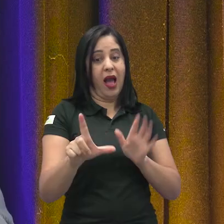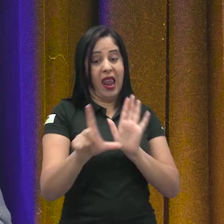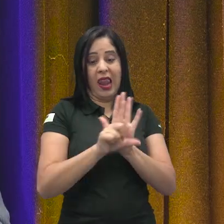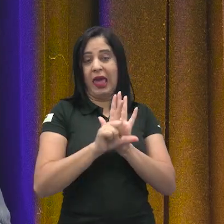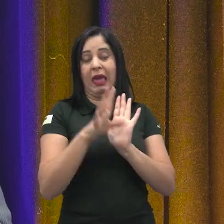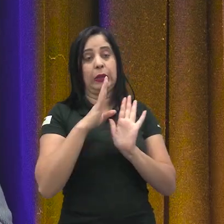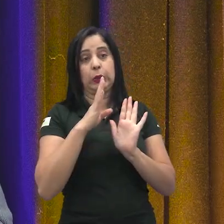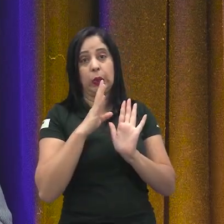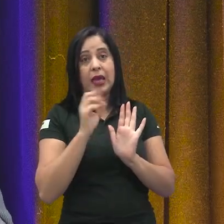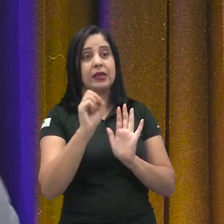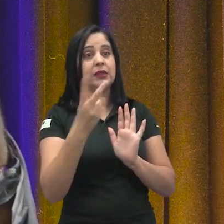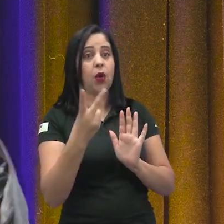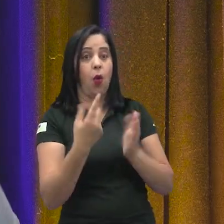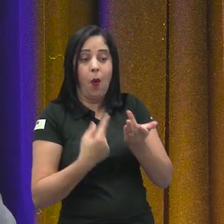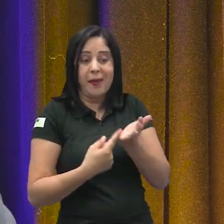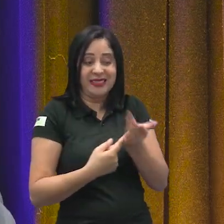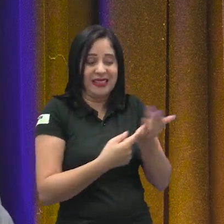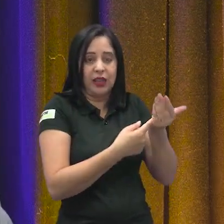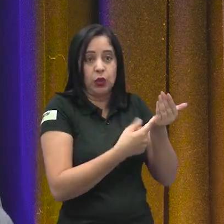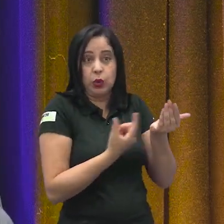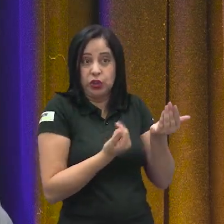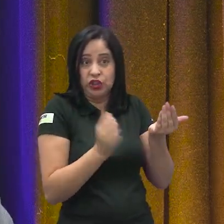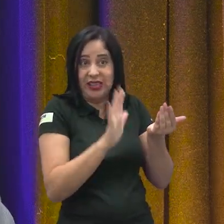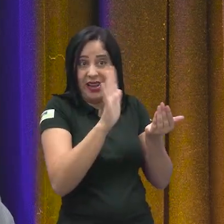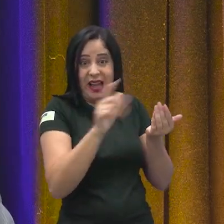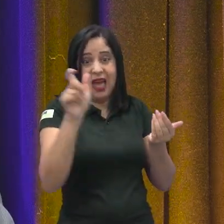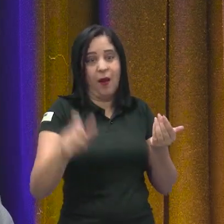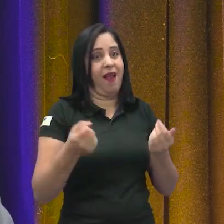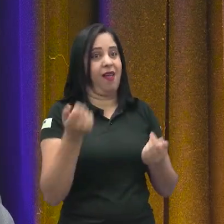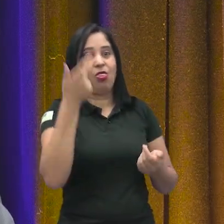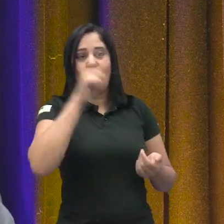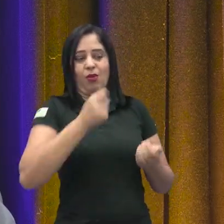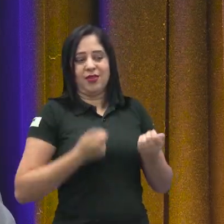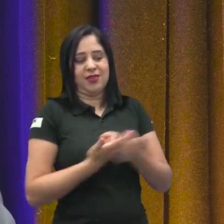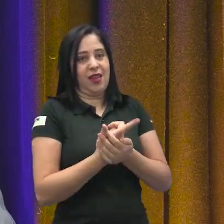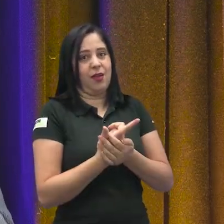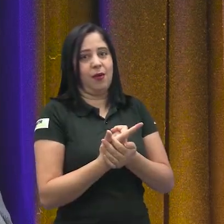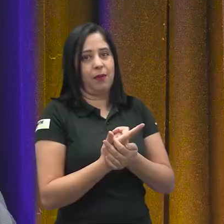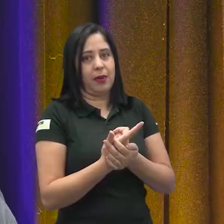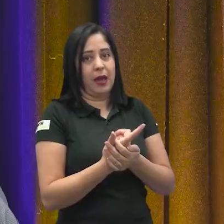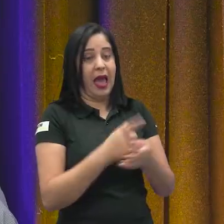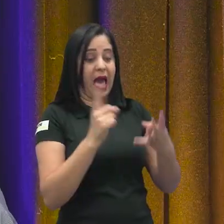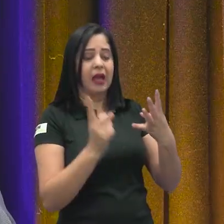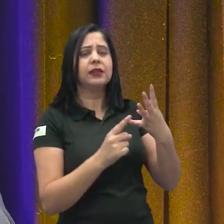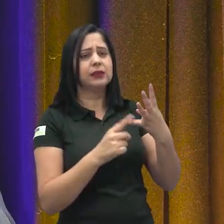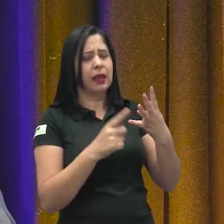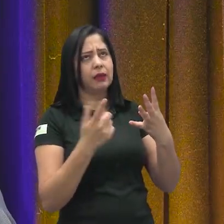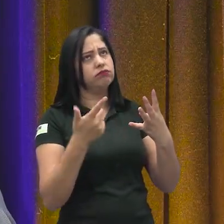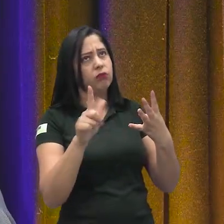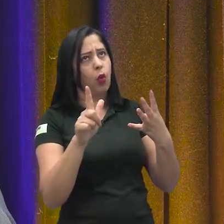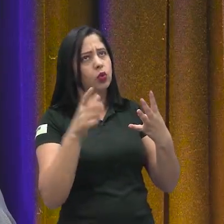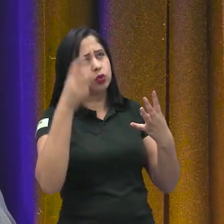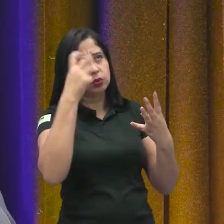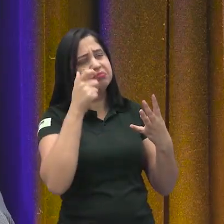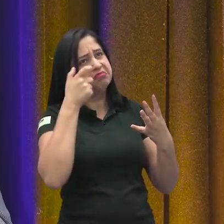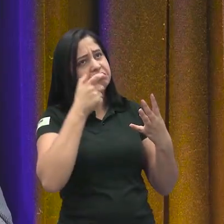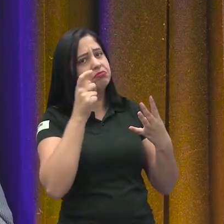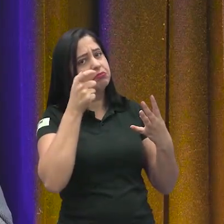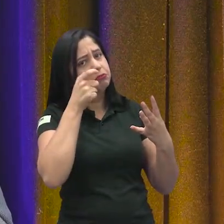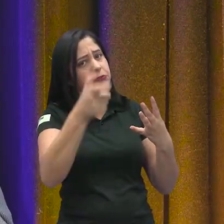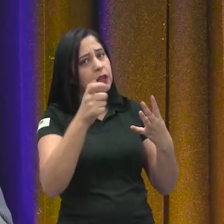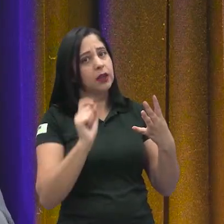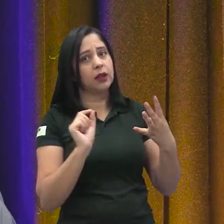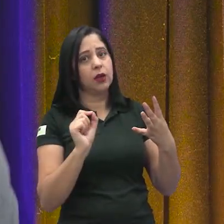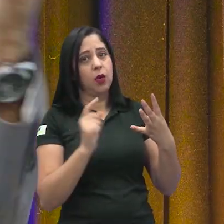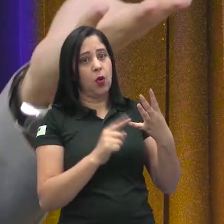numa tecnologia muito cara que ela não consegue transpassar isso, né? Tem um quarto ponto também que eu acho interessante, que é